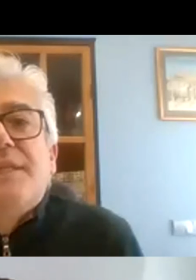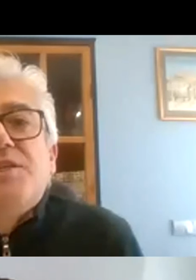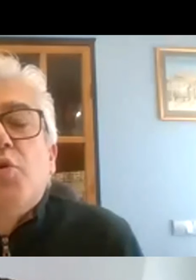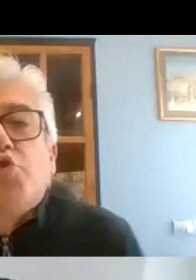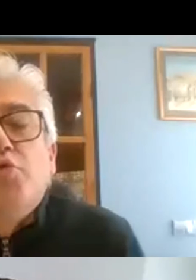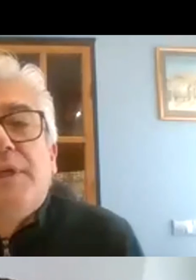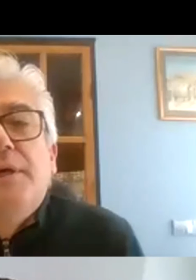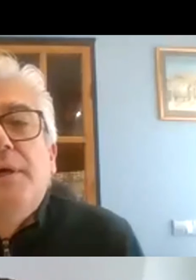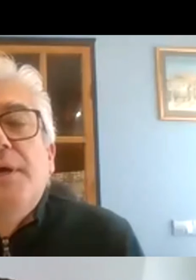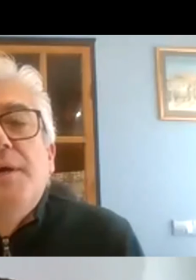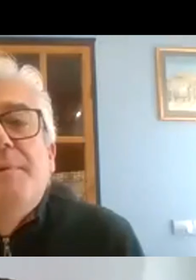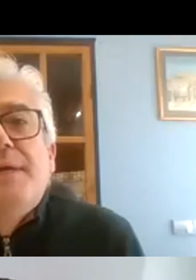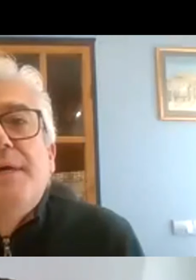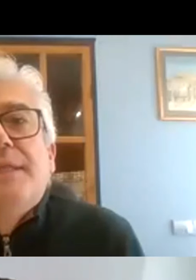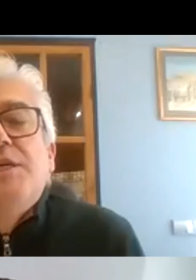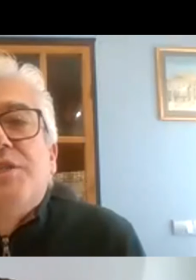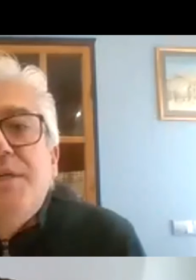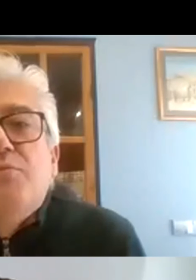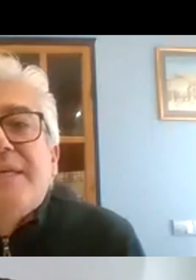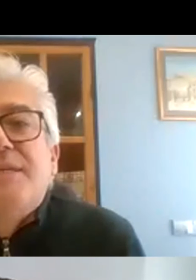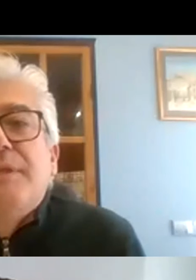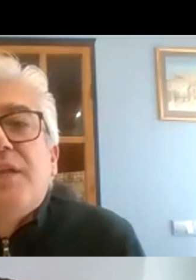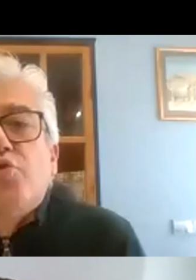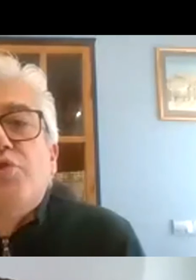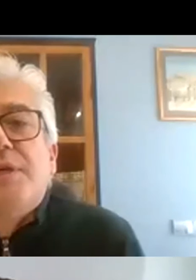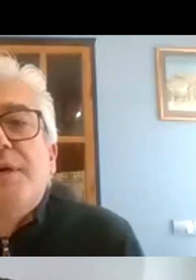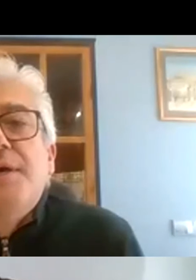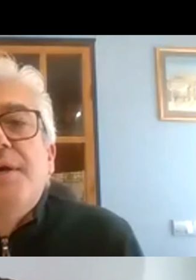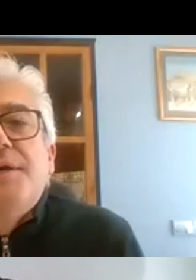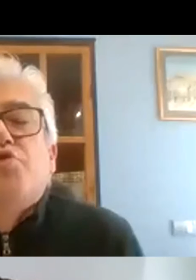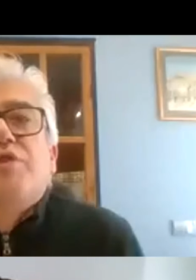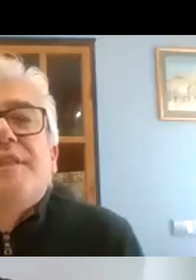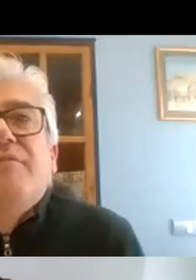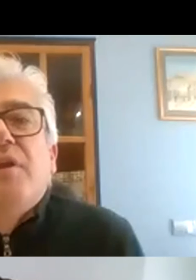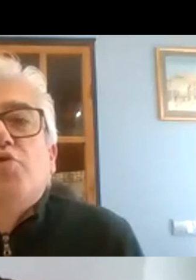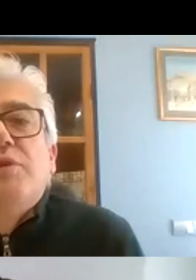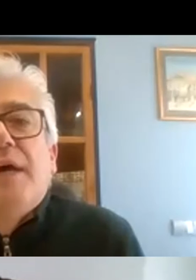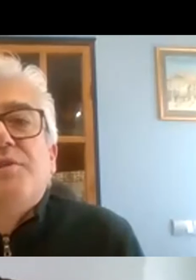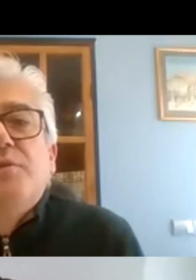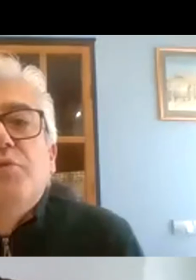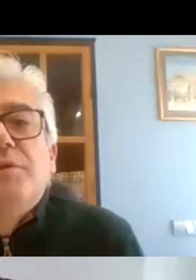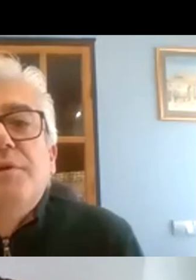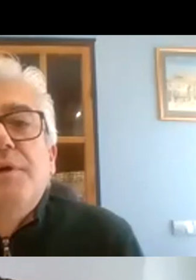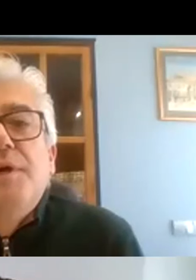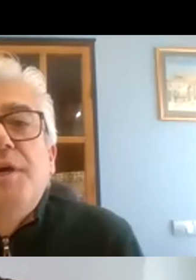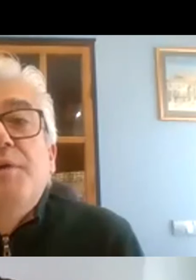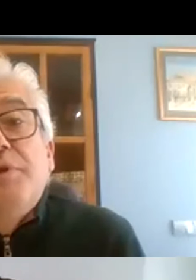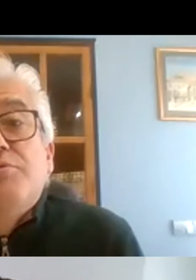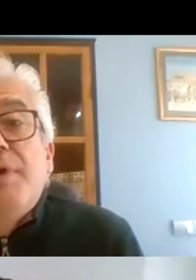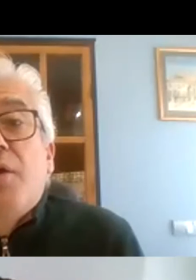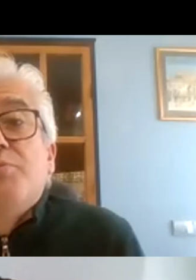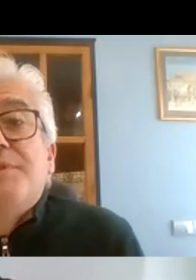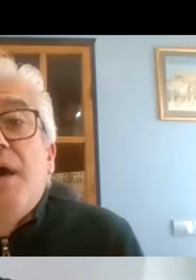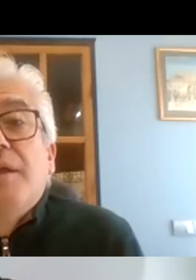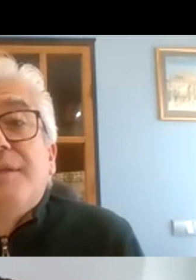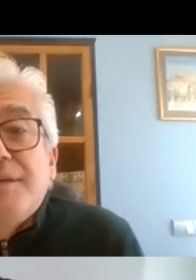numa estratégia conjunta para atingir uma acessibilidade justa e sustentável aos cuidados de saúde. E por isso